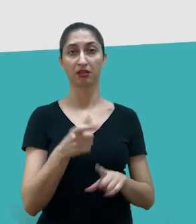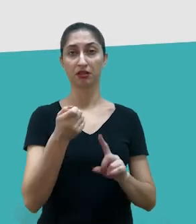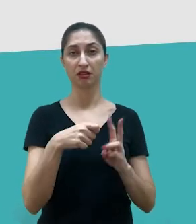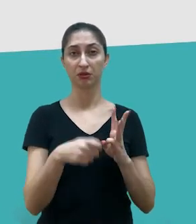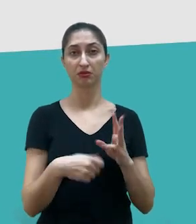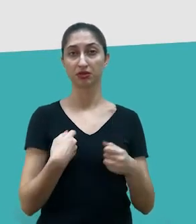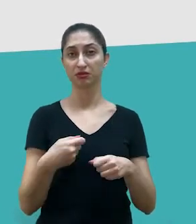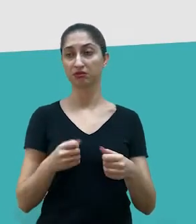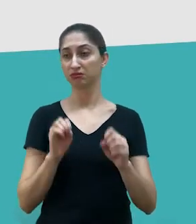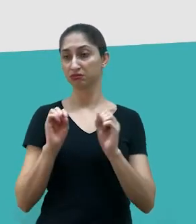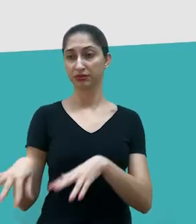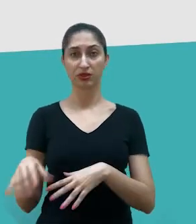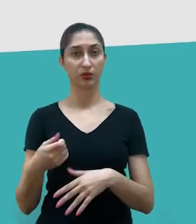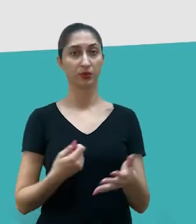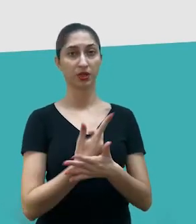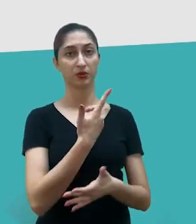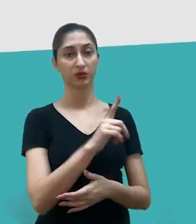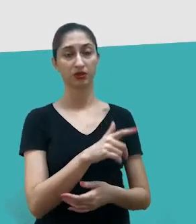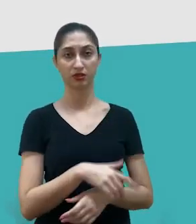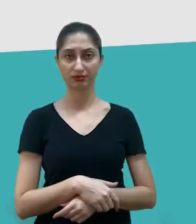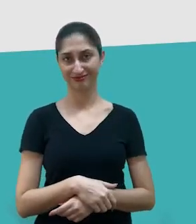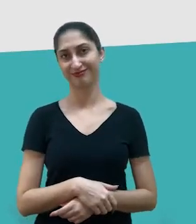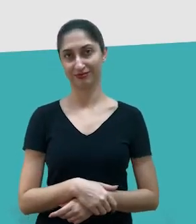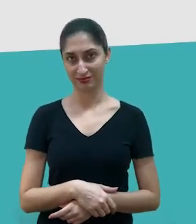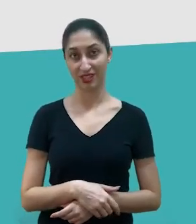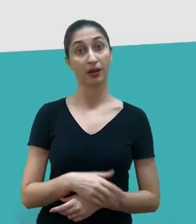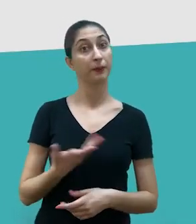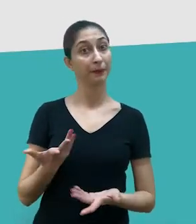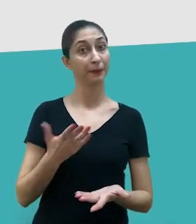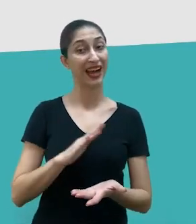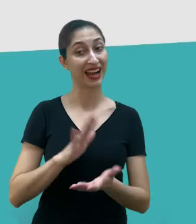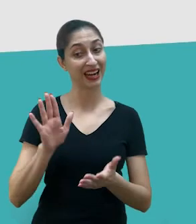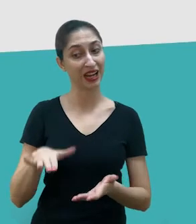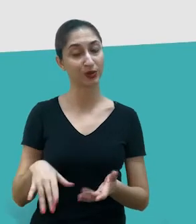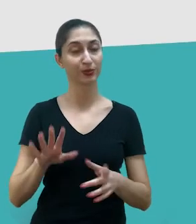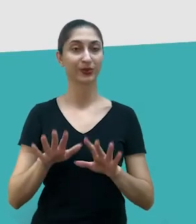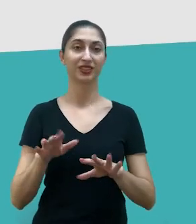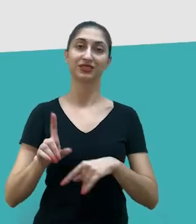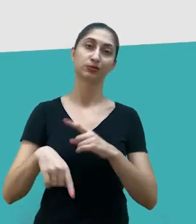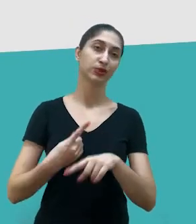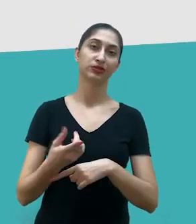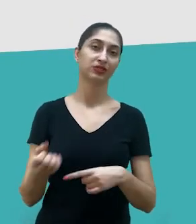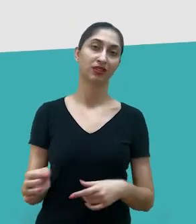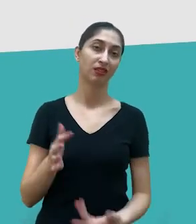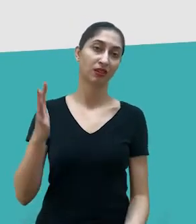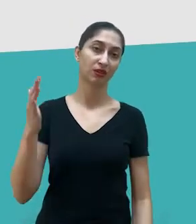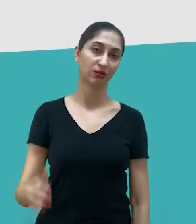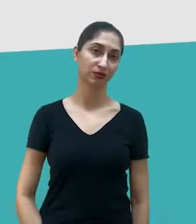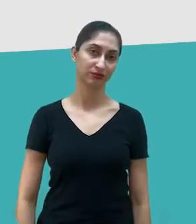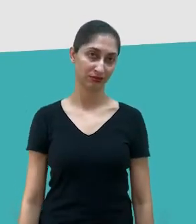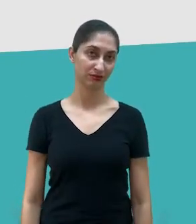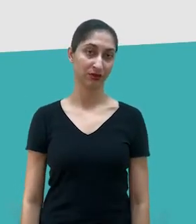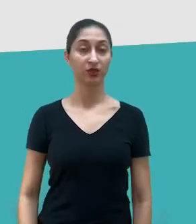eu vou ter que comprar outra e outra. É o famoso barato que sai caro. Então, dica 1, cuide bem das